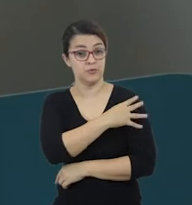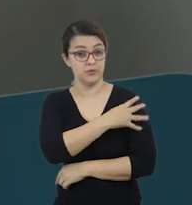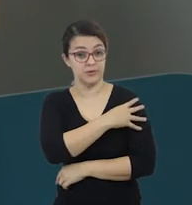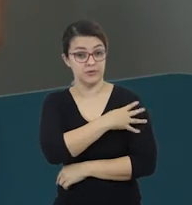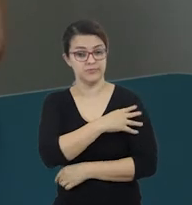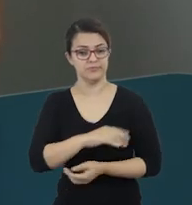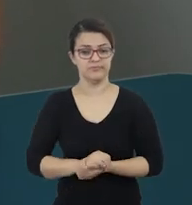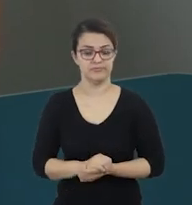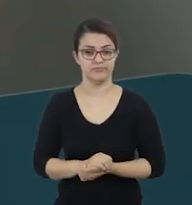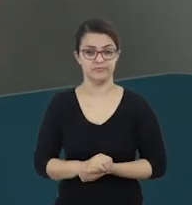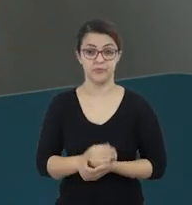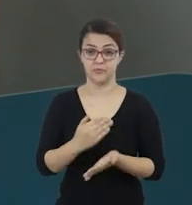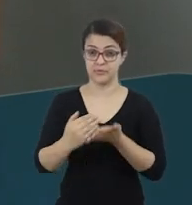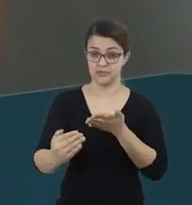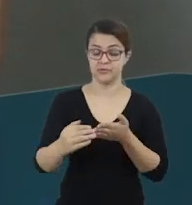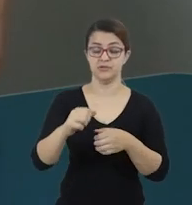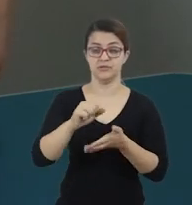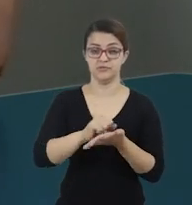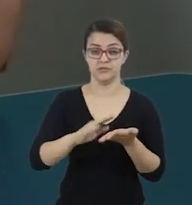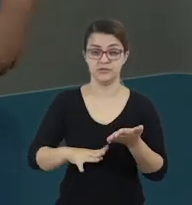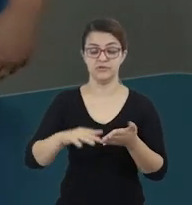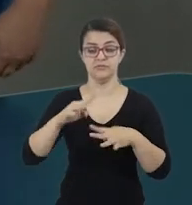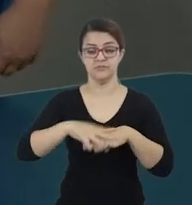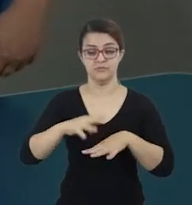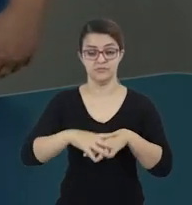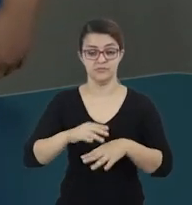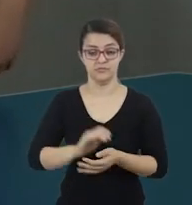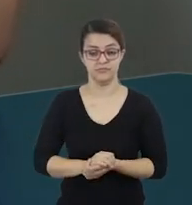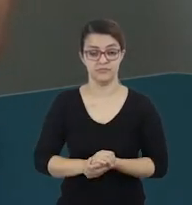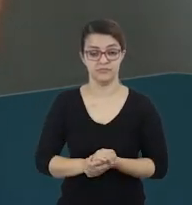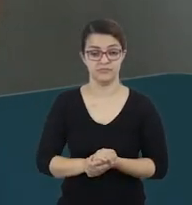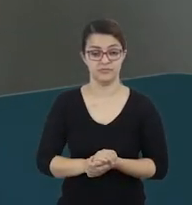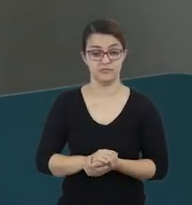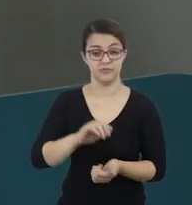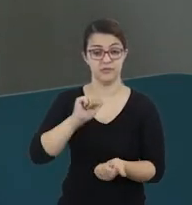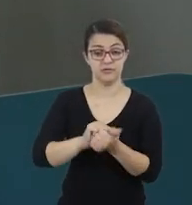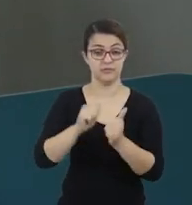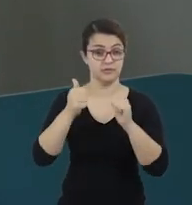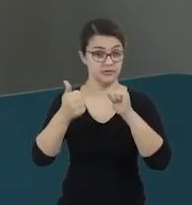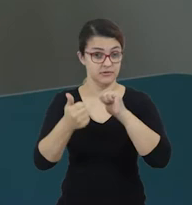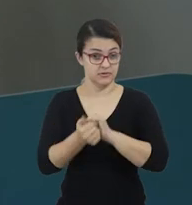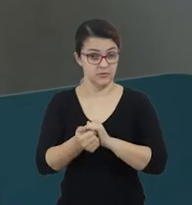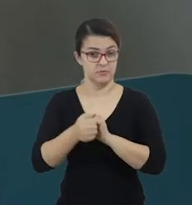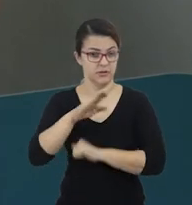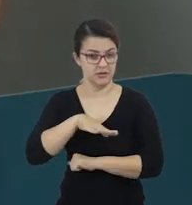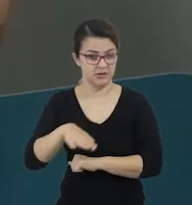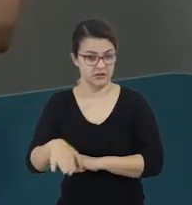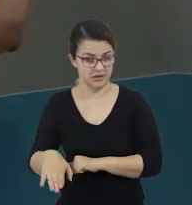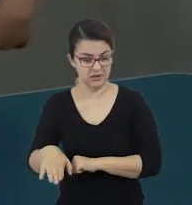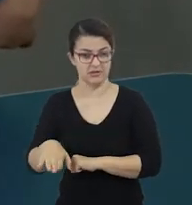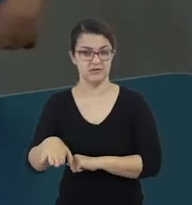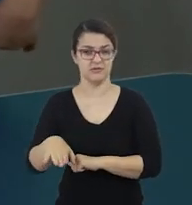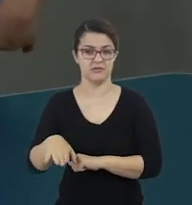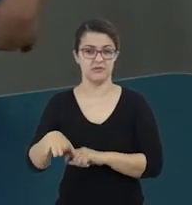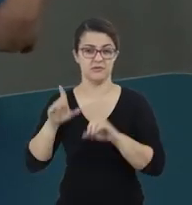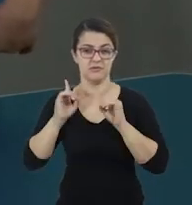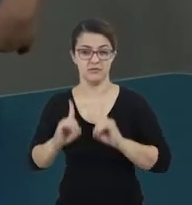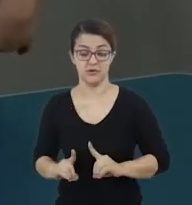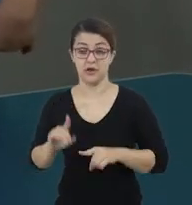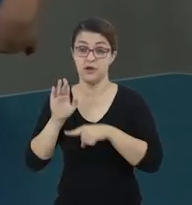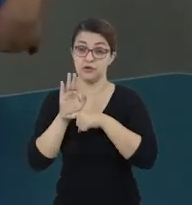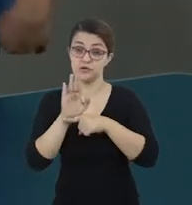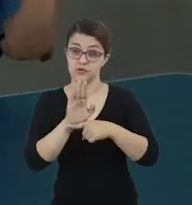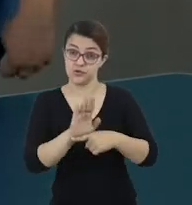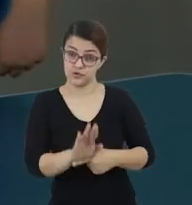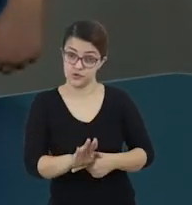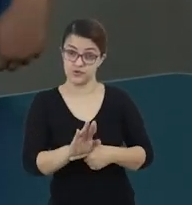Vamos começar com as atividades de matemática. Temos uma adaptação para crianças com deficiência. Ajude a criança